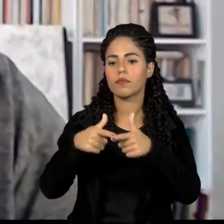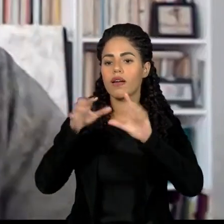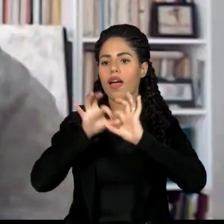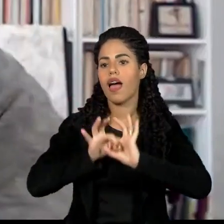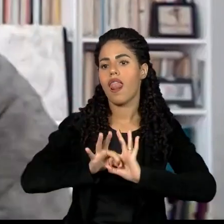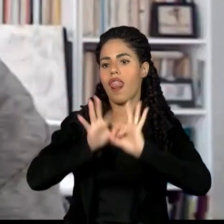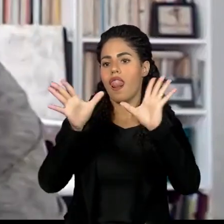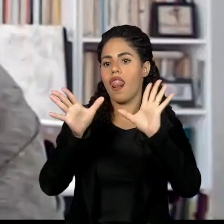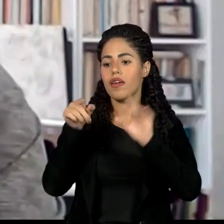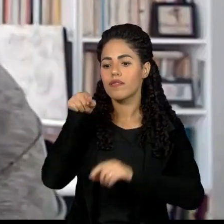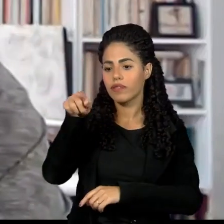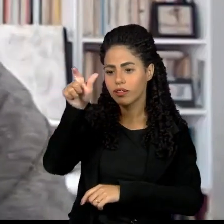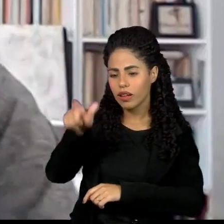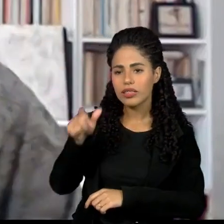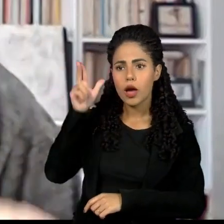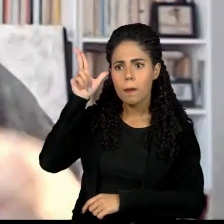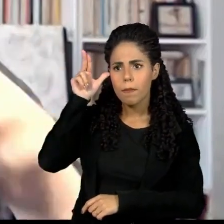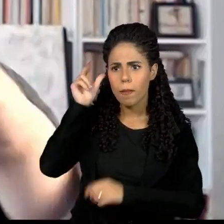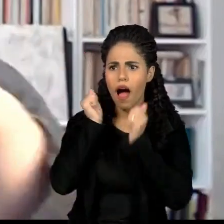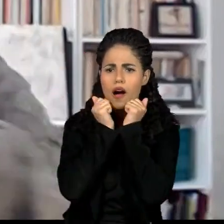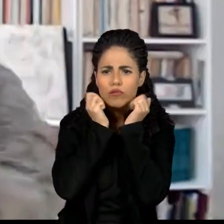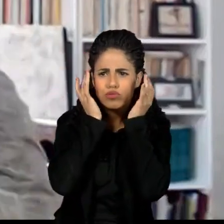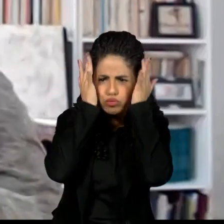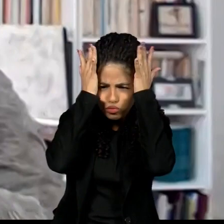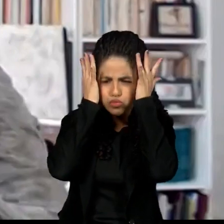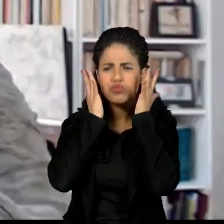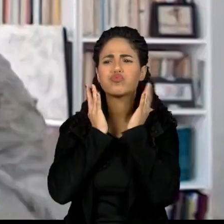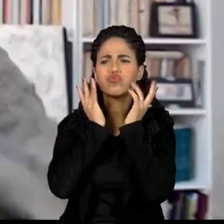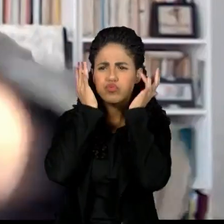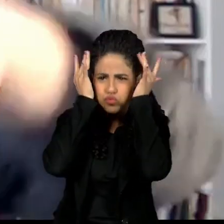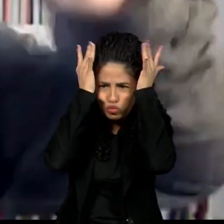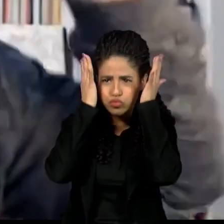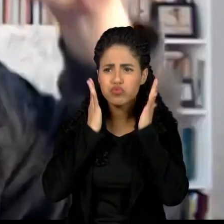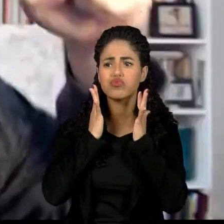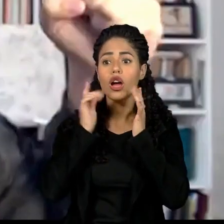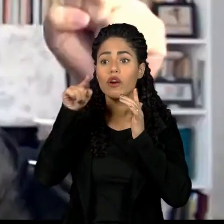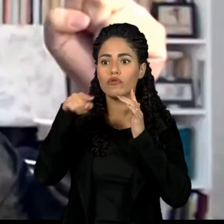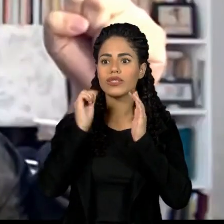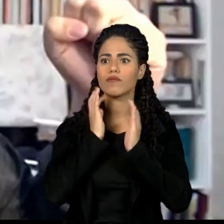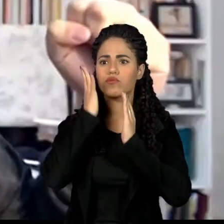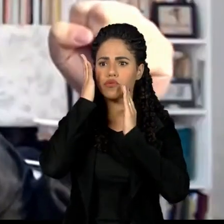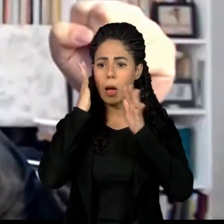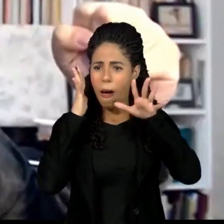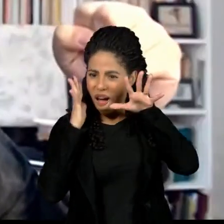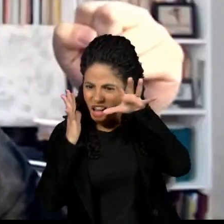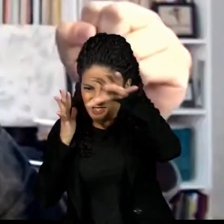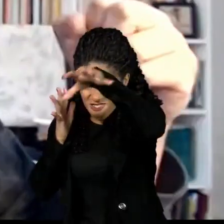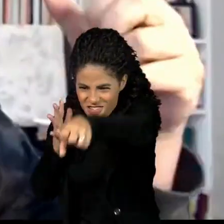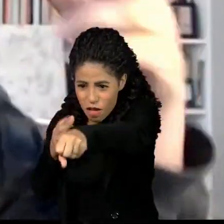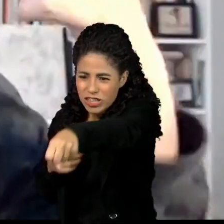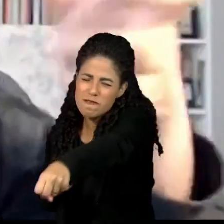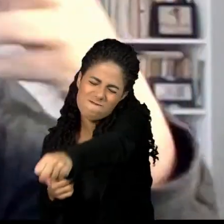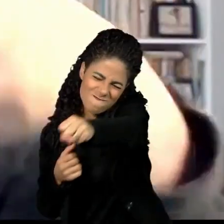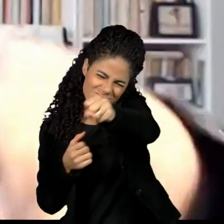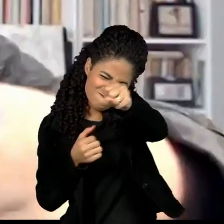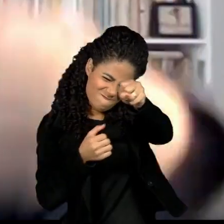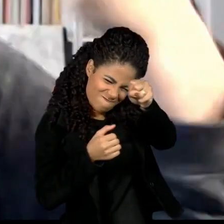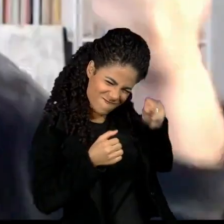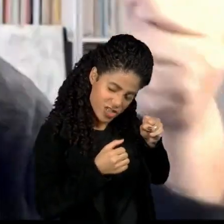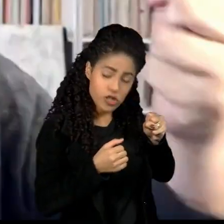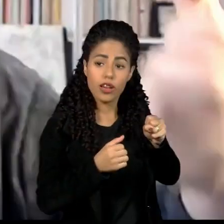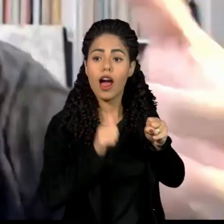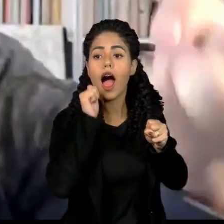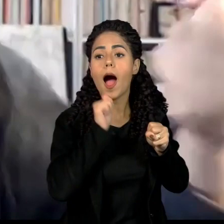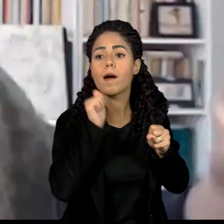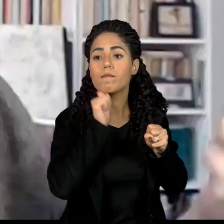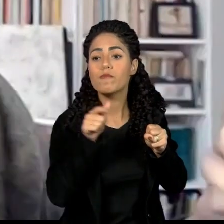libertação dessa mula, da sua maldição, que é quando você coloca a mão no fogo e tira dela o seu freio encantado, né? Então, o que é tirar o